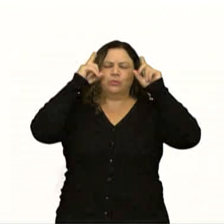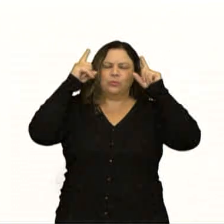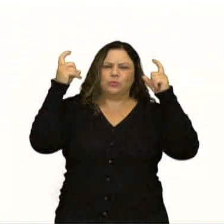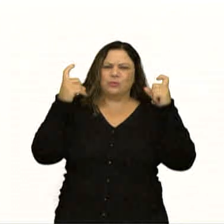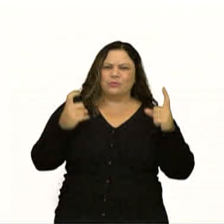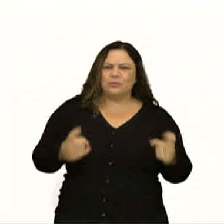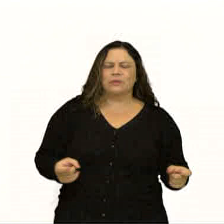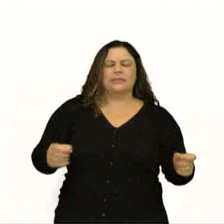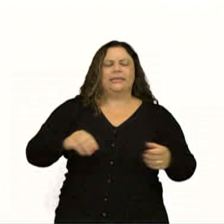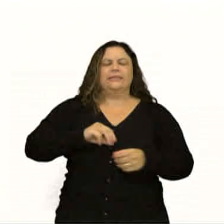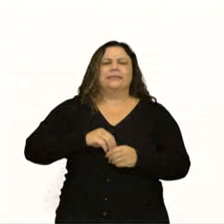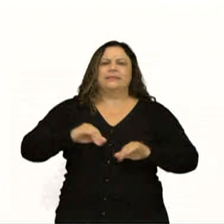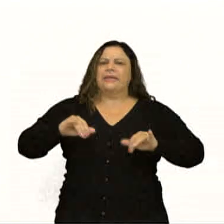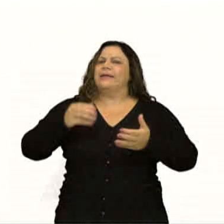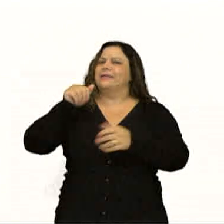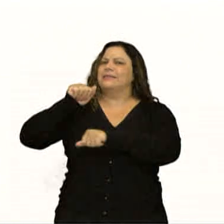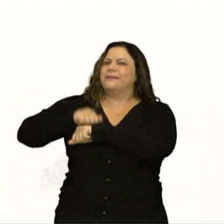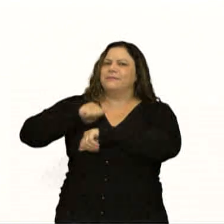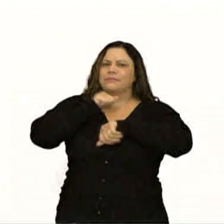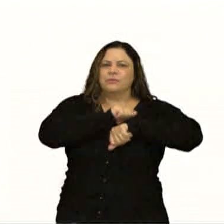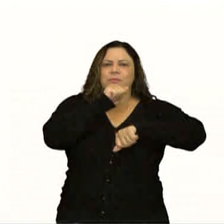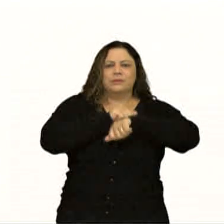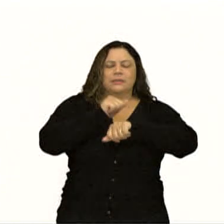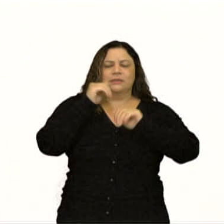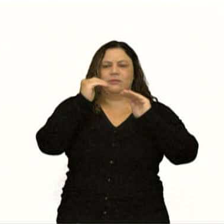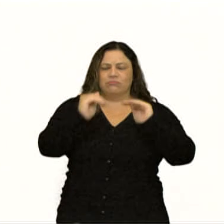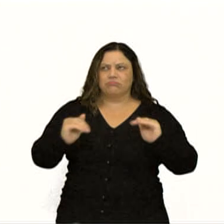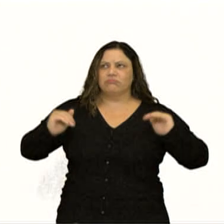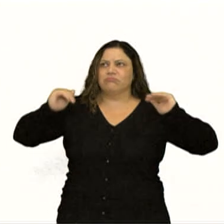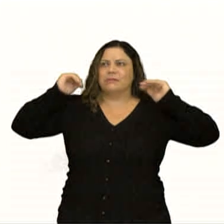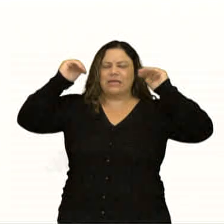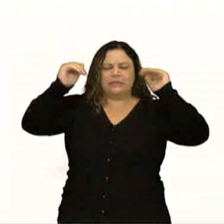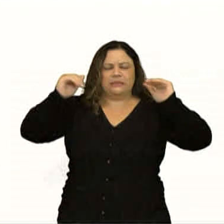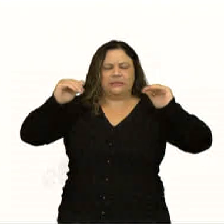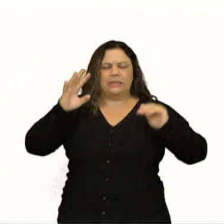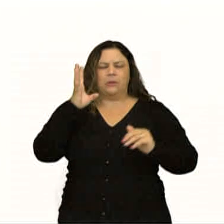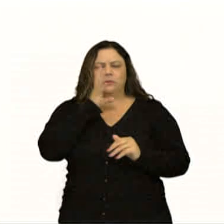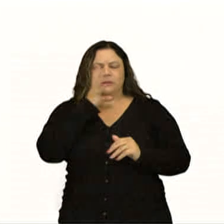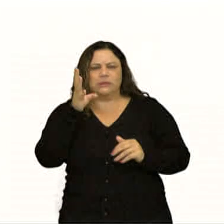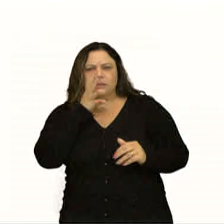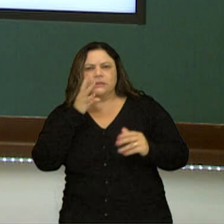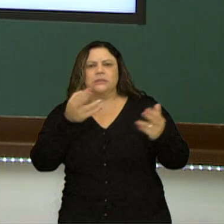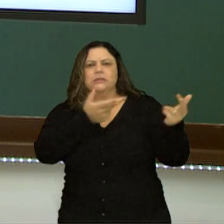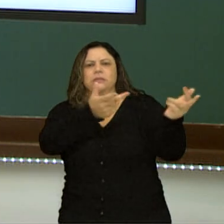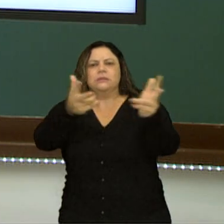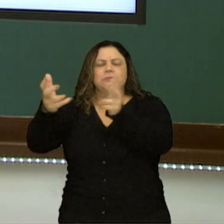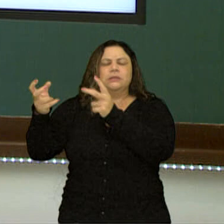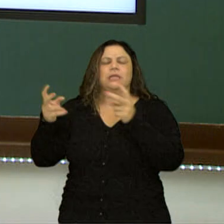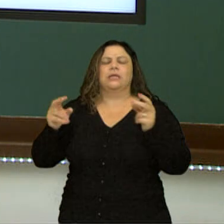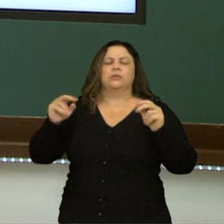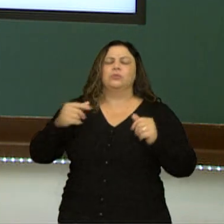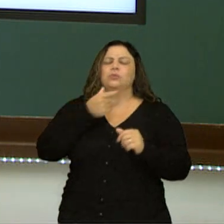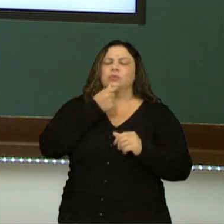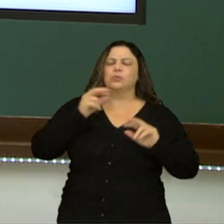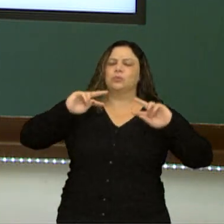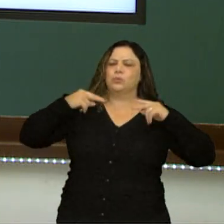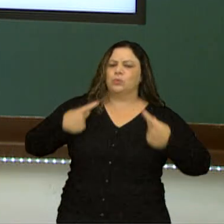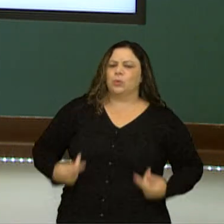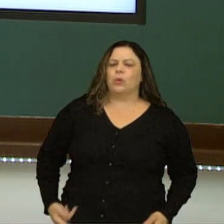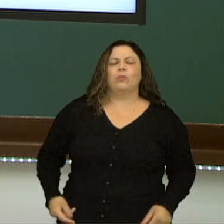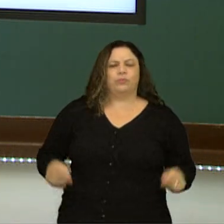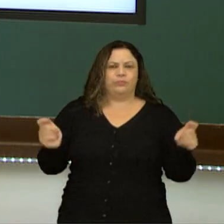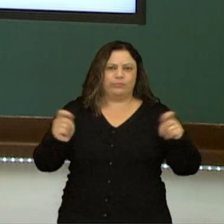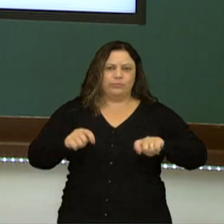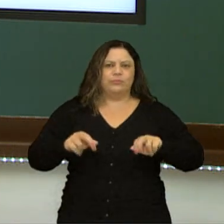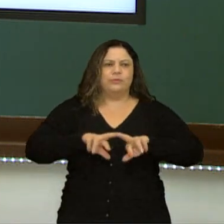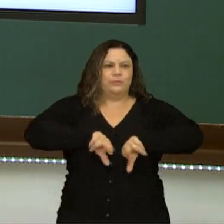foi proclamado como a mais alta inspiração do homem. Então, vocês acabaram de ver aqui comigo, né,